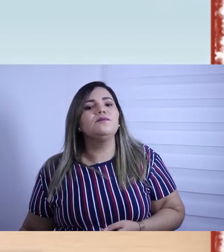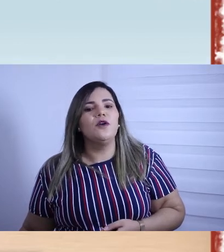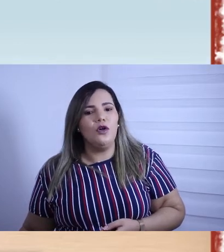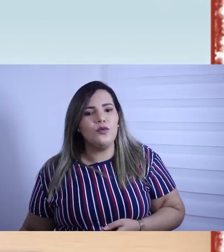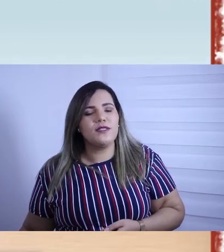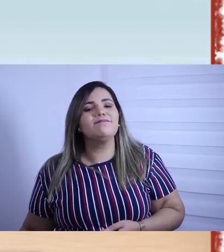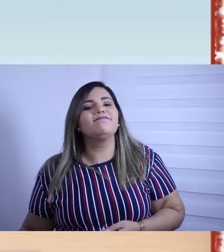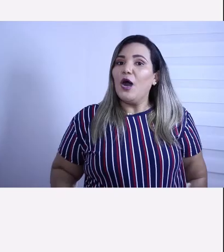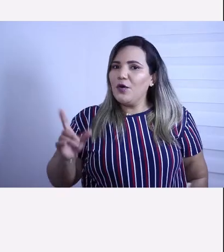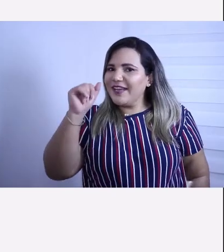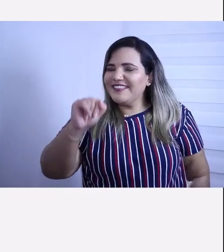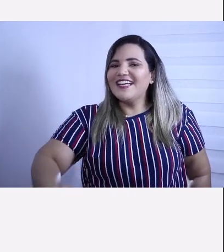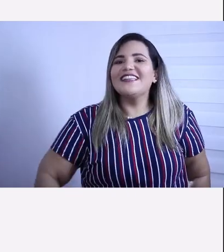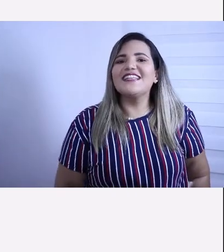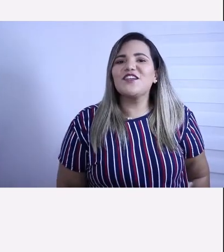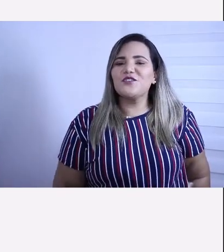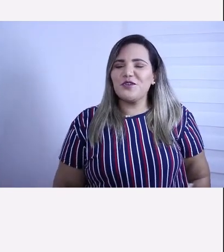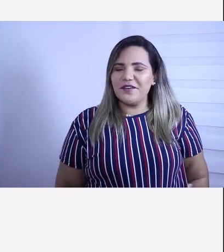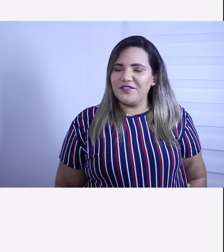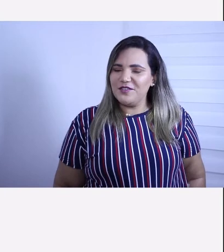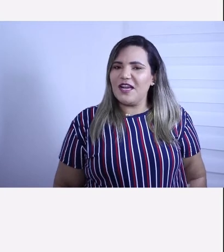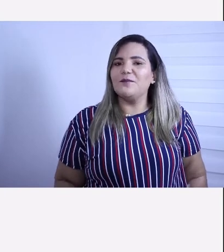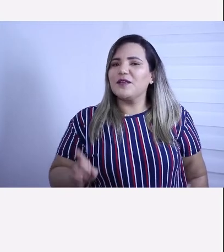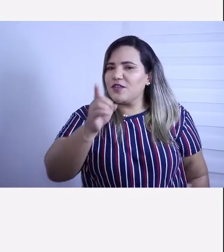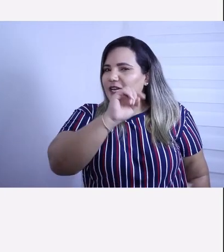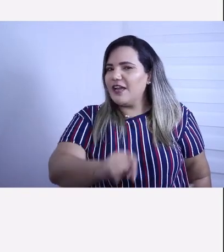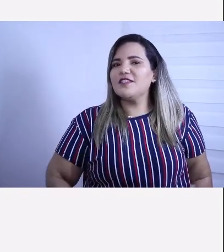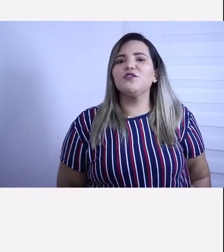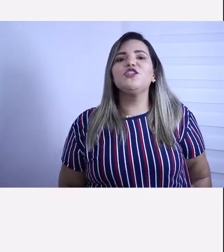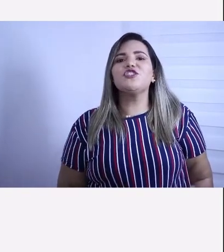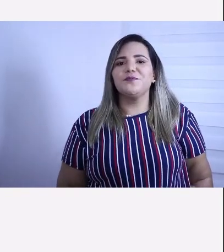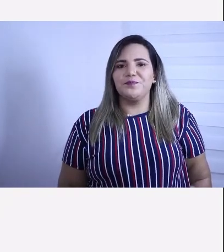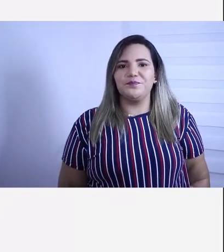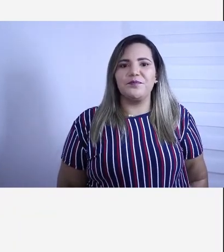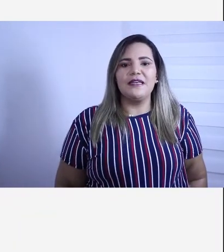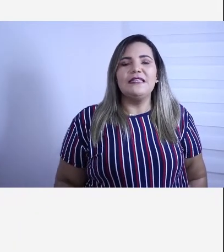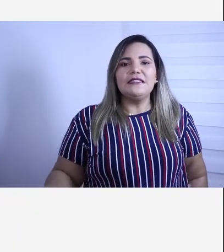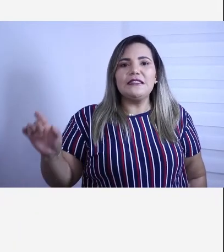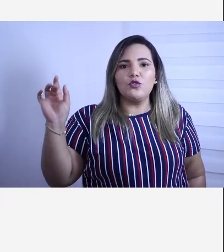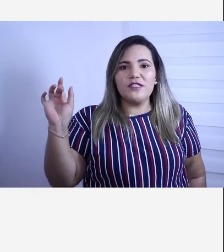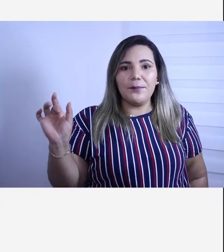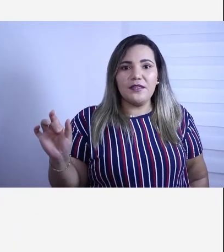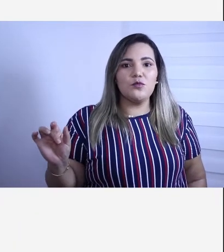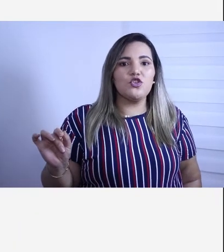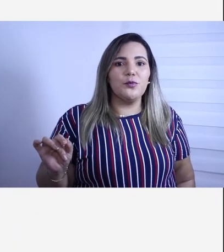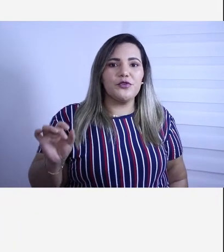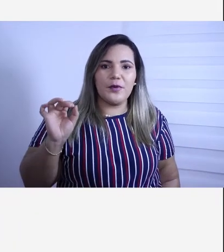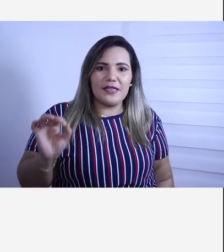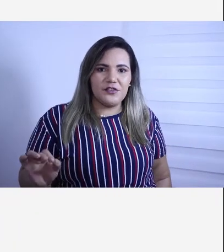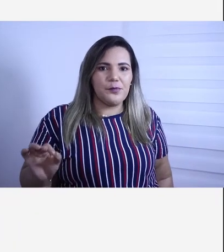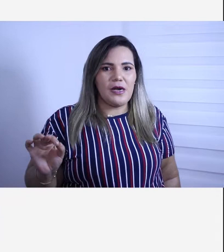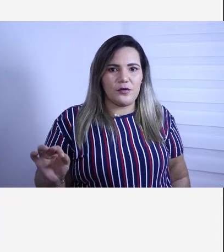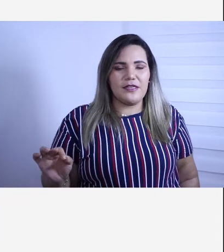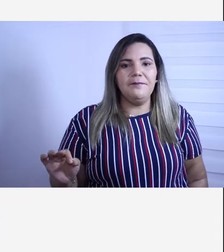correto russo ok let's go to review tá para nossa revisão de hoje então nós aprendemos